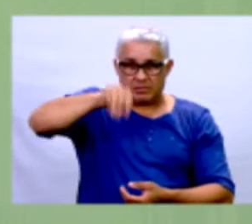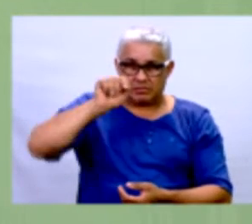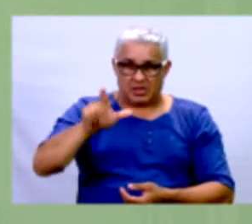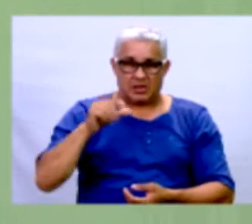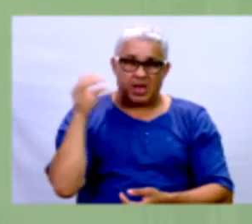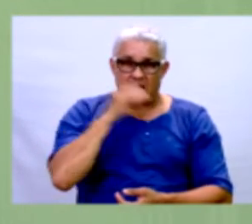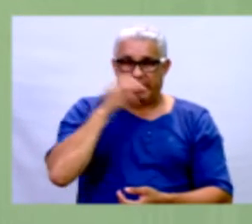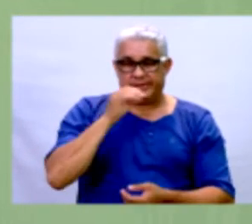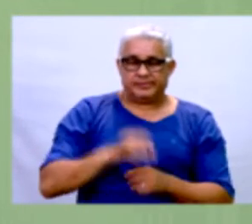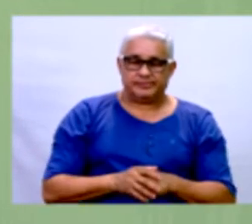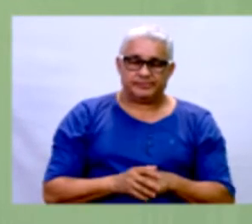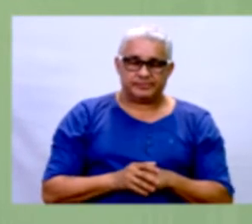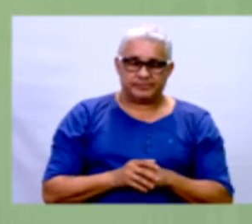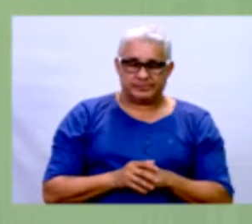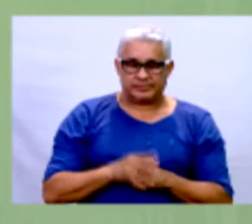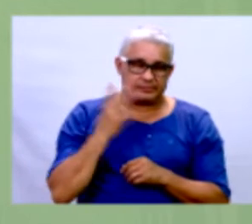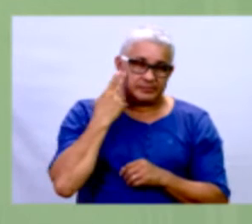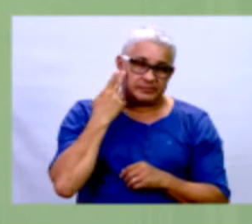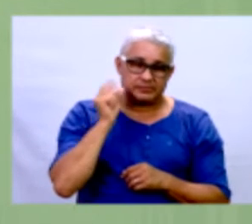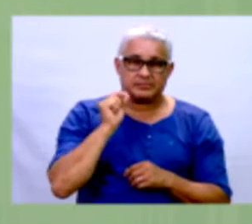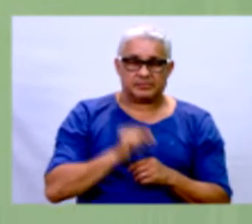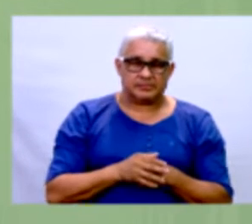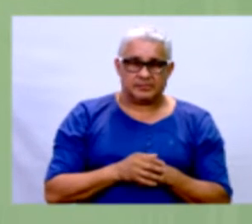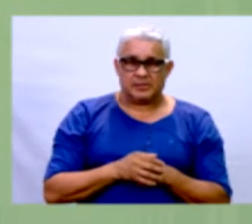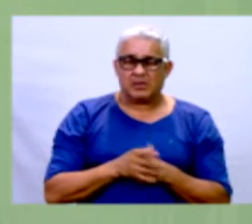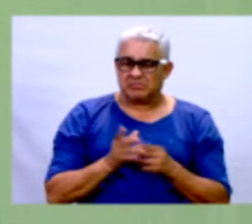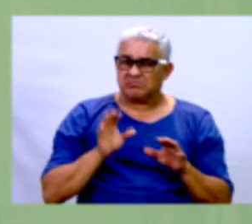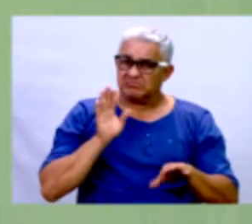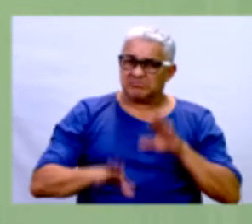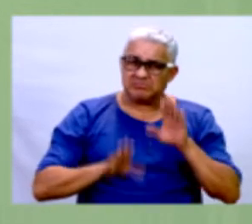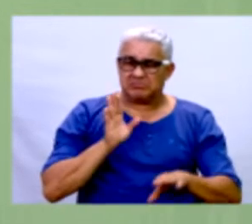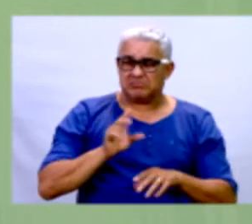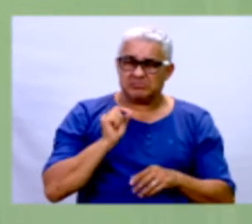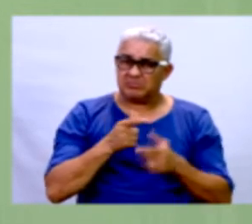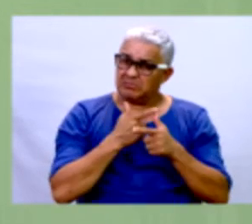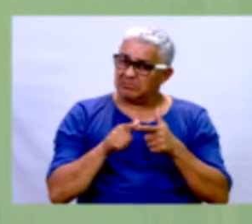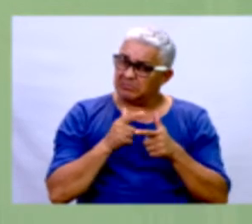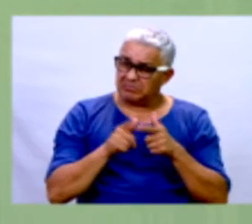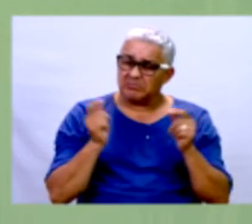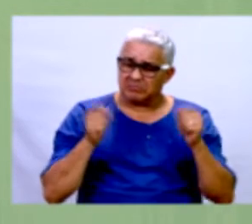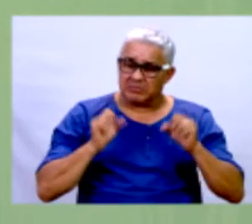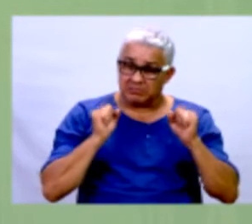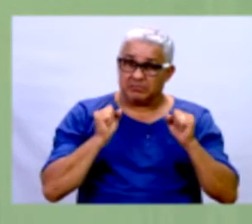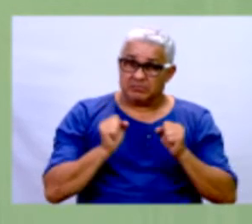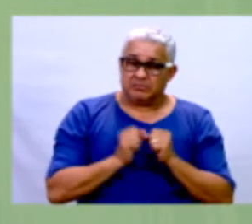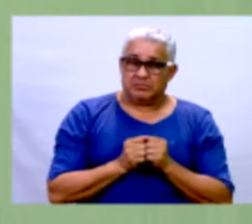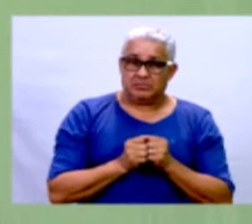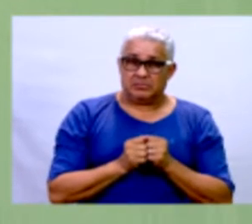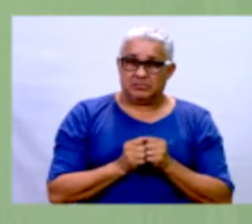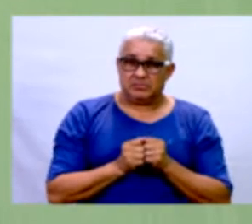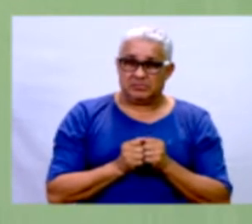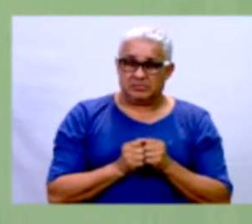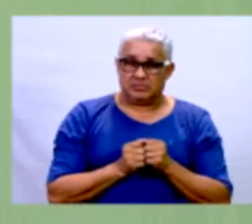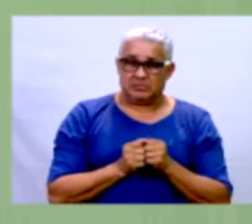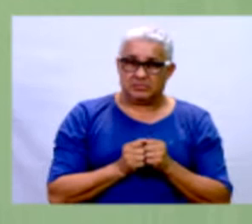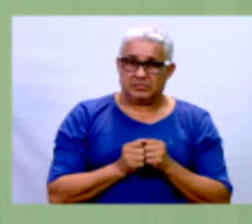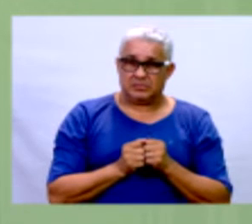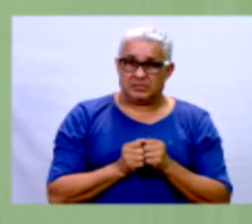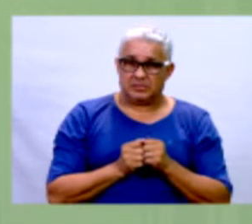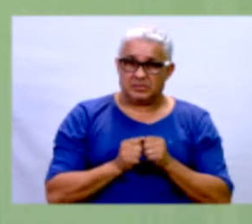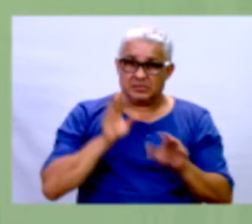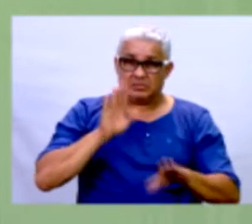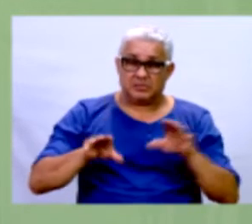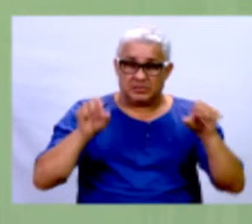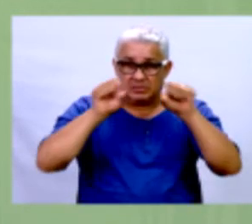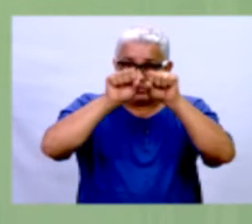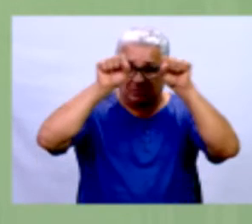né? Normalmente é pouca coisa, mas dependendo da situação, pode ser muito comprometedora, dependendo do sistema, se